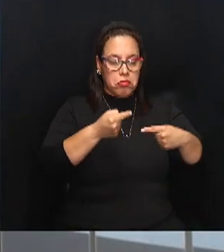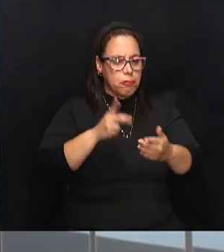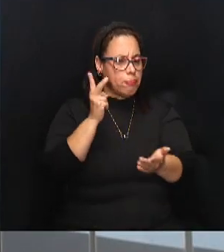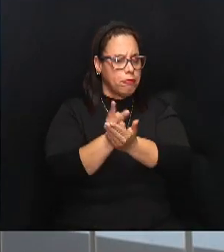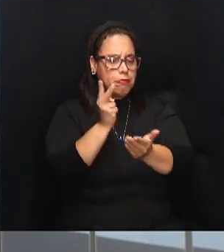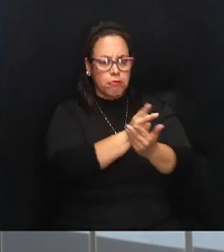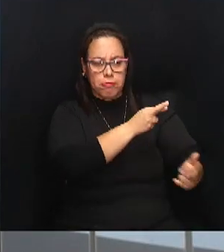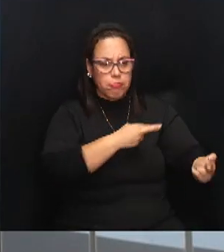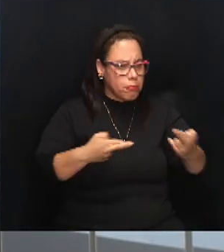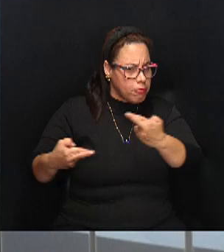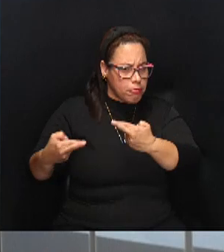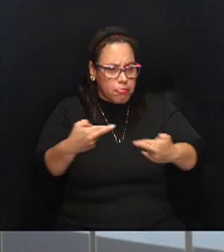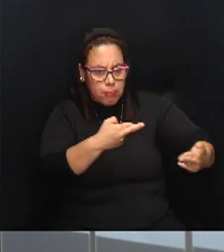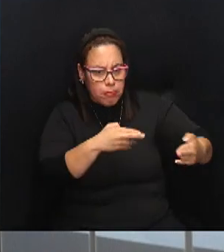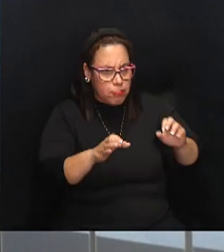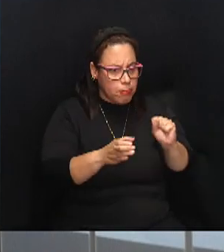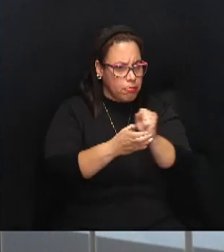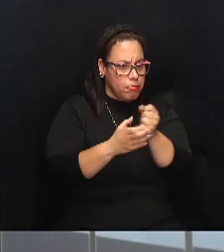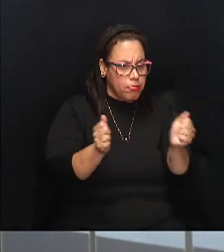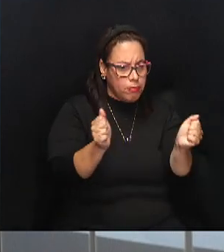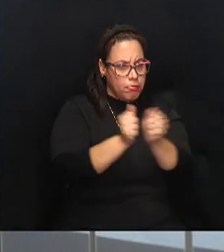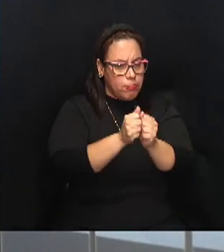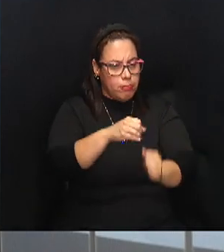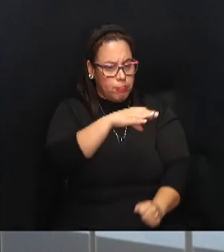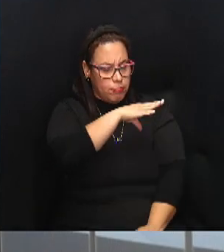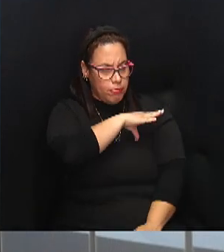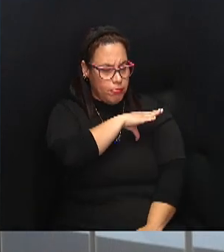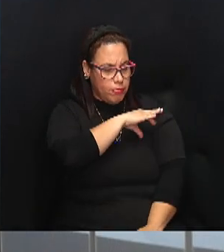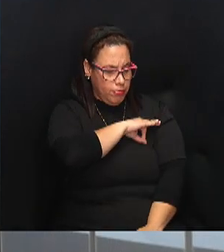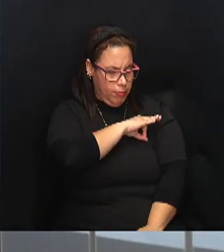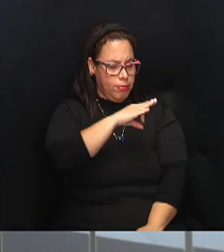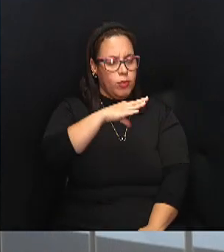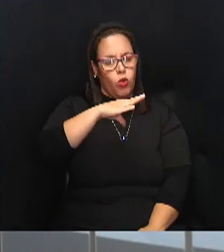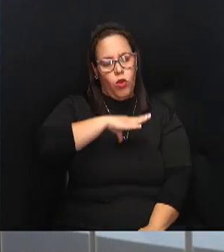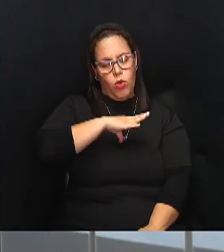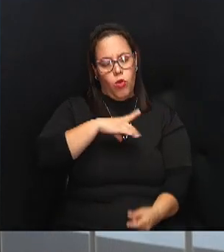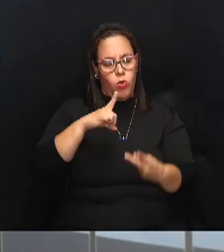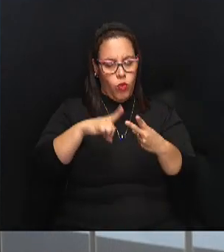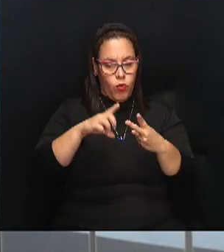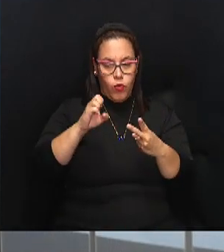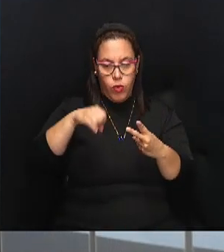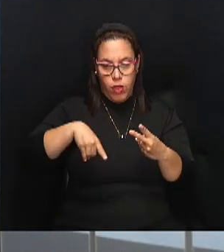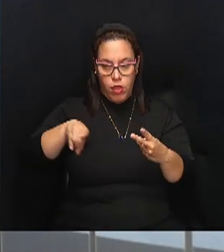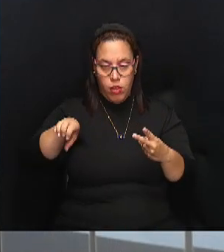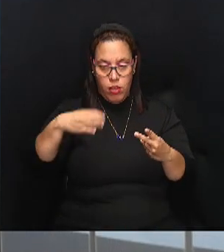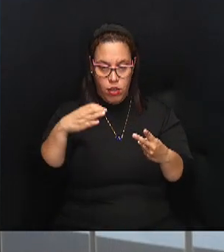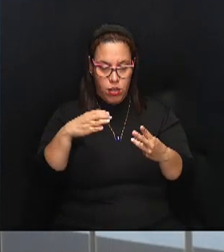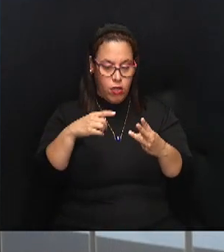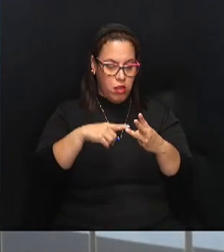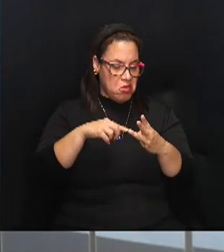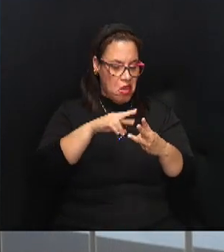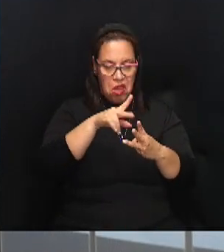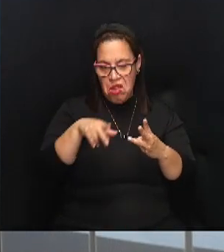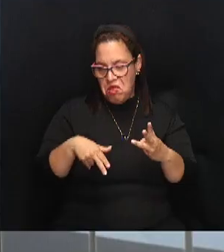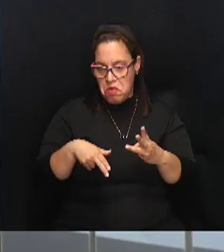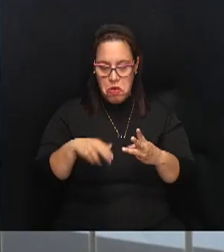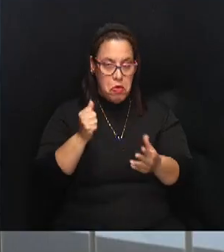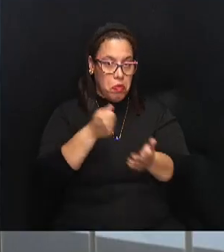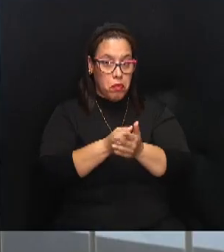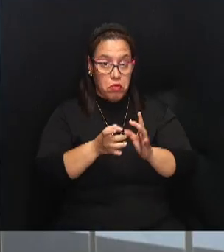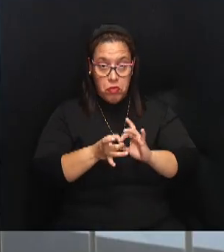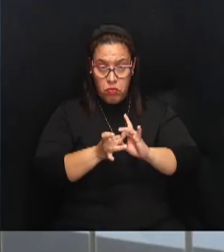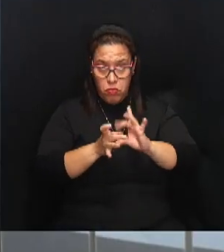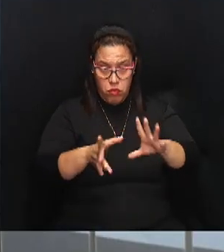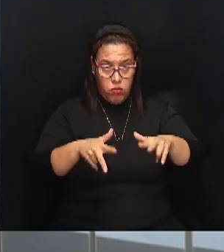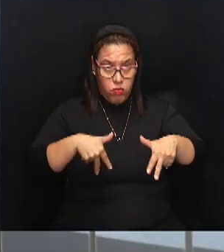frequência integradas com a Guarda Municipal, com a INDEC ou outros órgãos de fiscalização. Esse efetivo ele vai estar à disposição